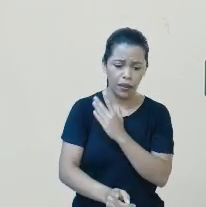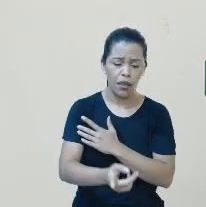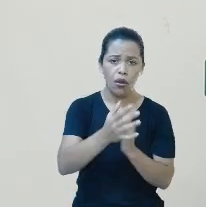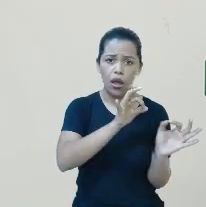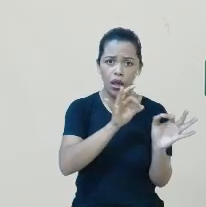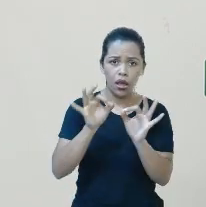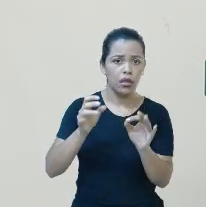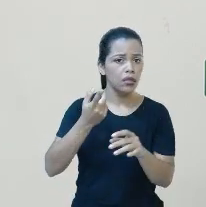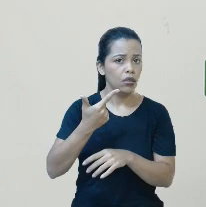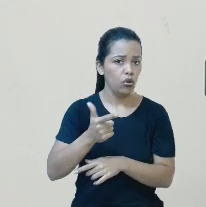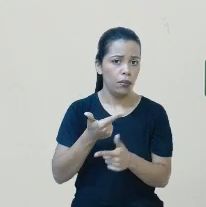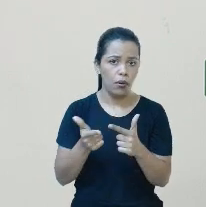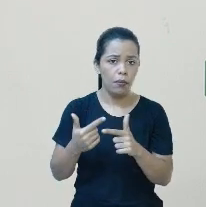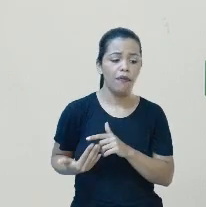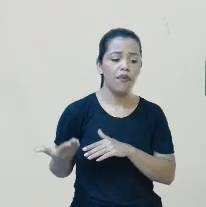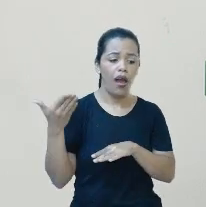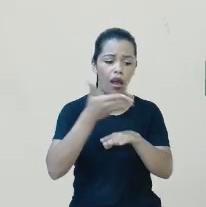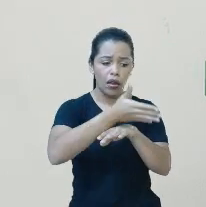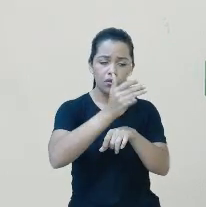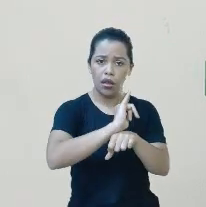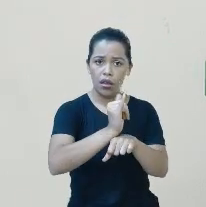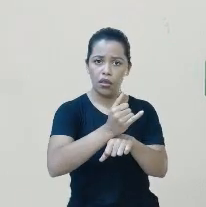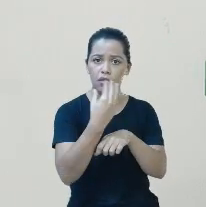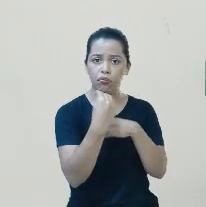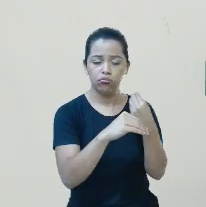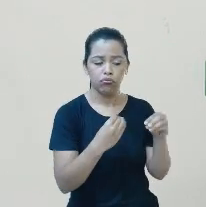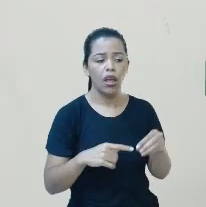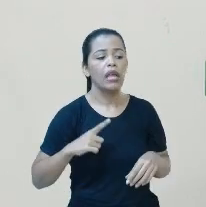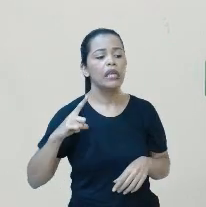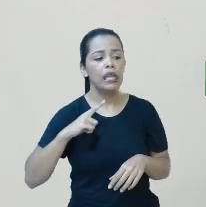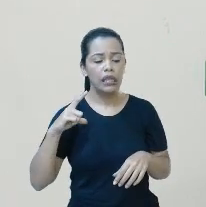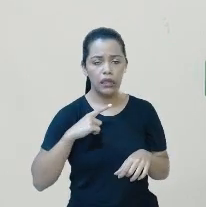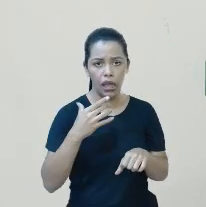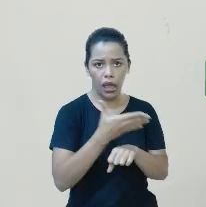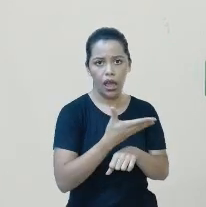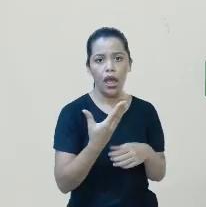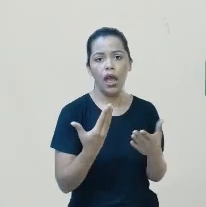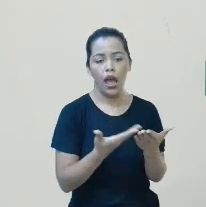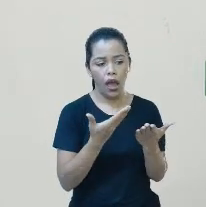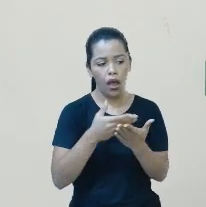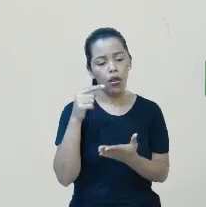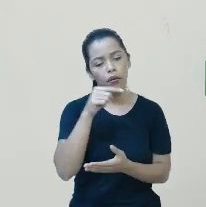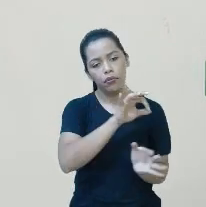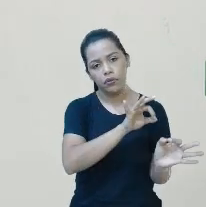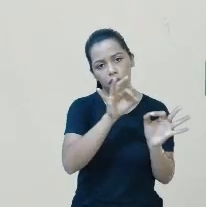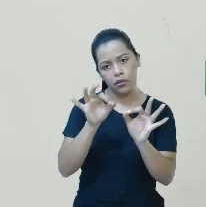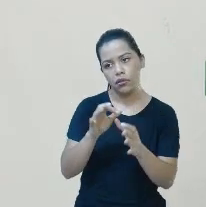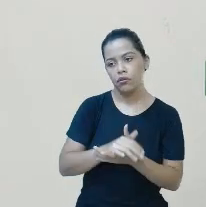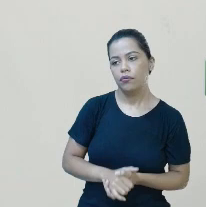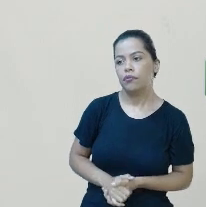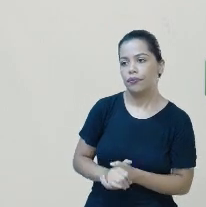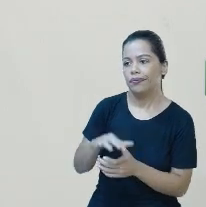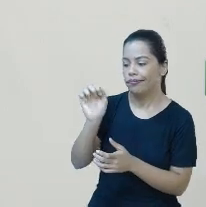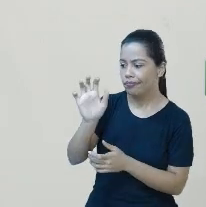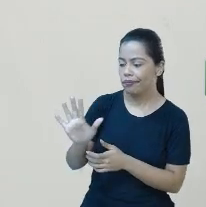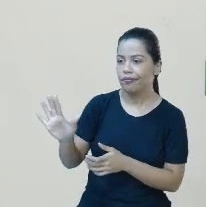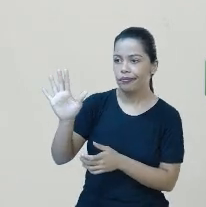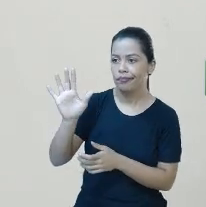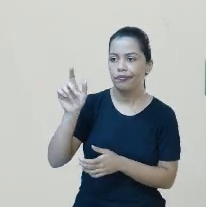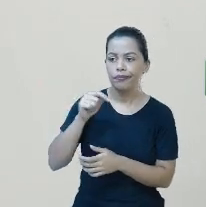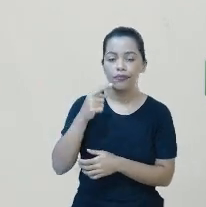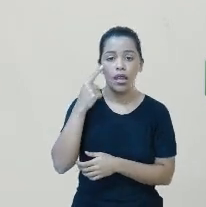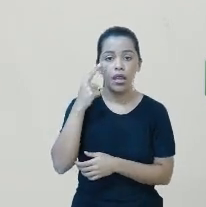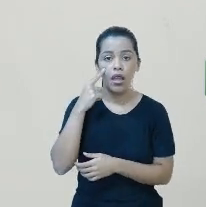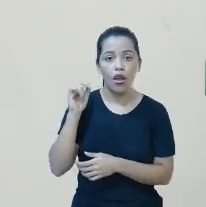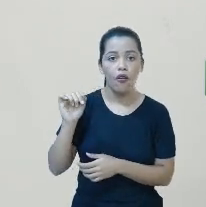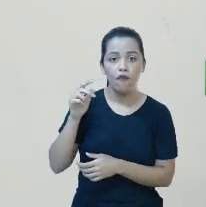lá no canal da Educa Recife, que todas as aulas estão disponibilizadas. Então, aqui está no mapa do Brasil, essa onde está em